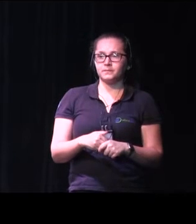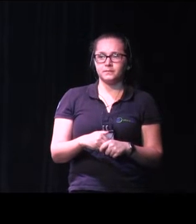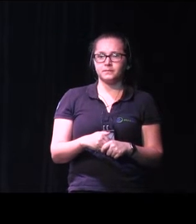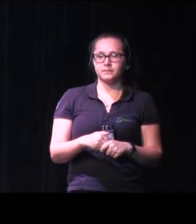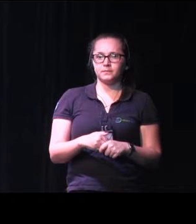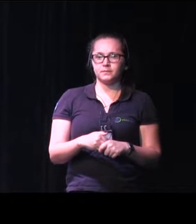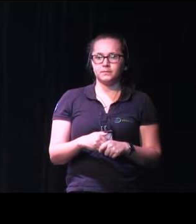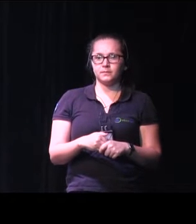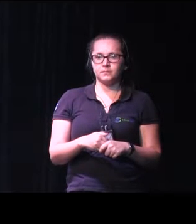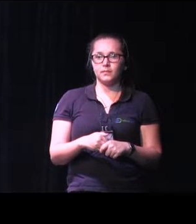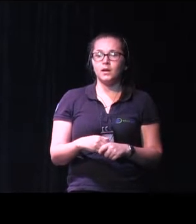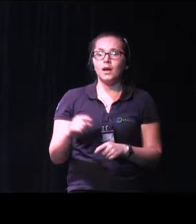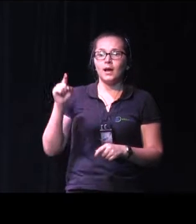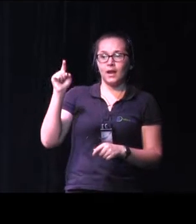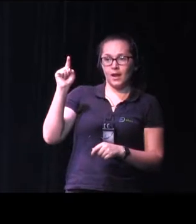também.